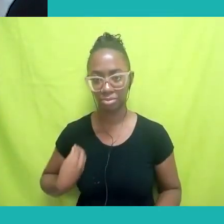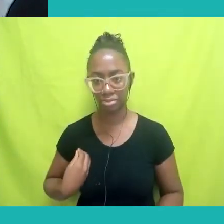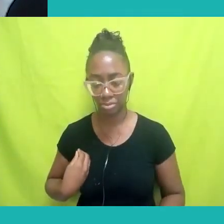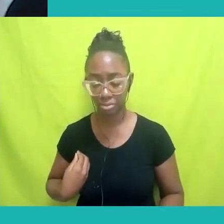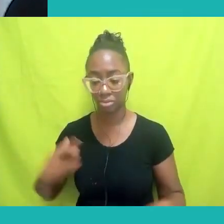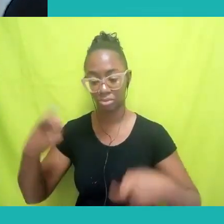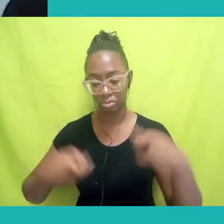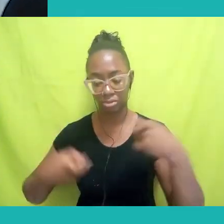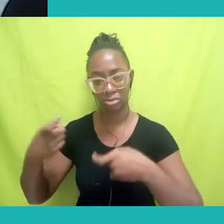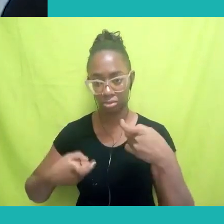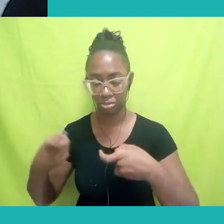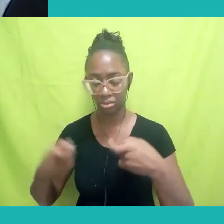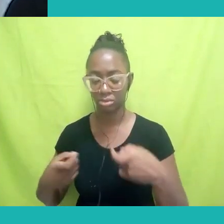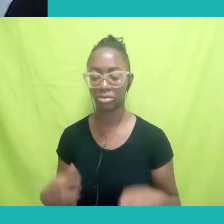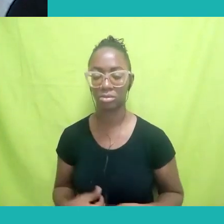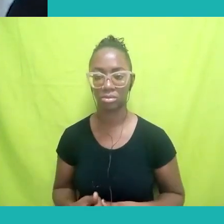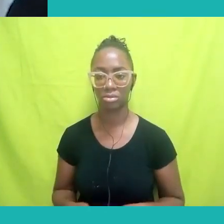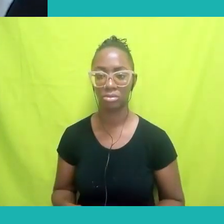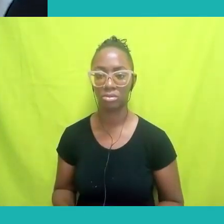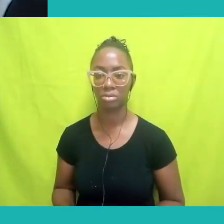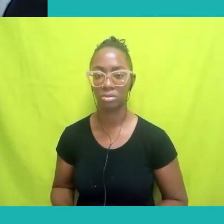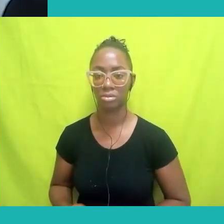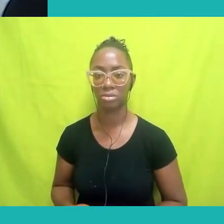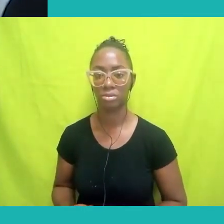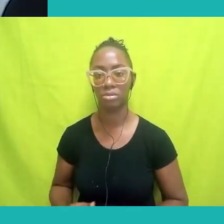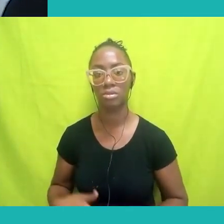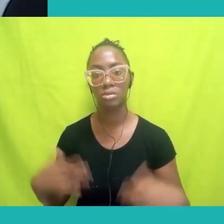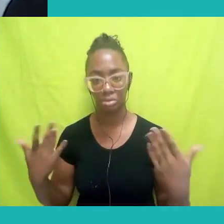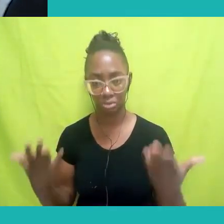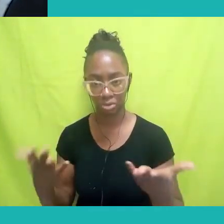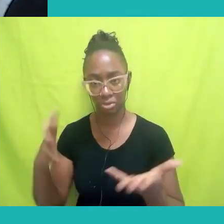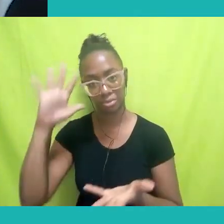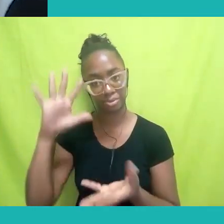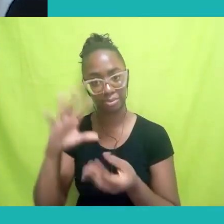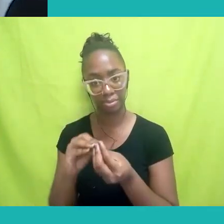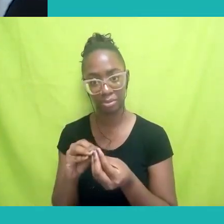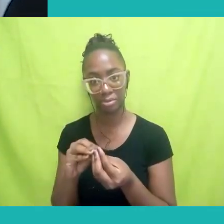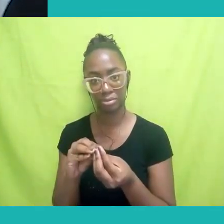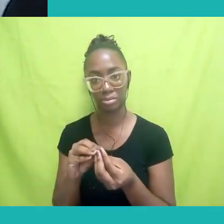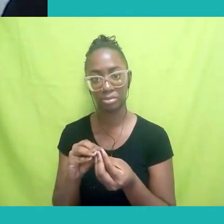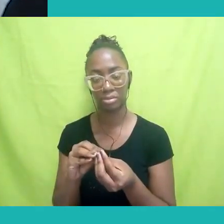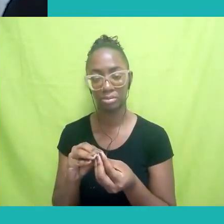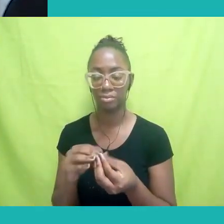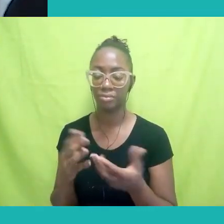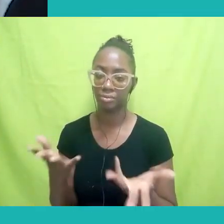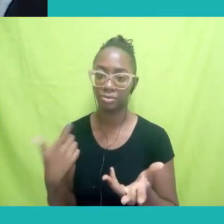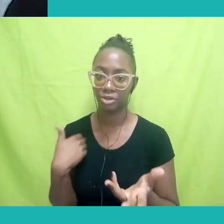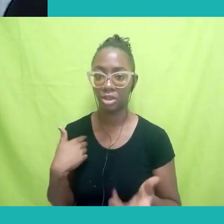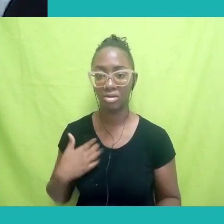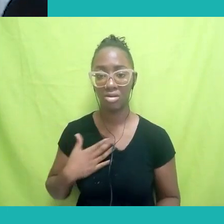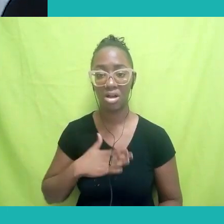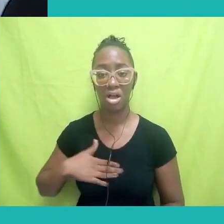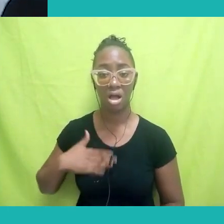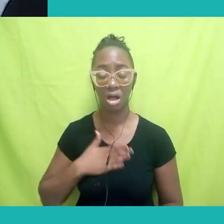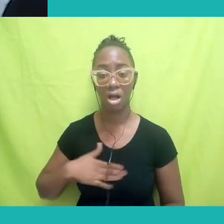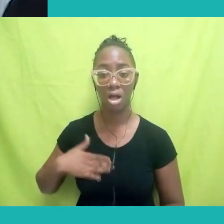guerra. Então, feitas essas considerações, muito me agrada perceber que